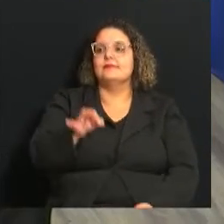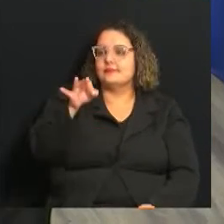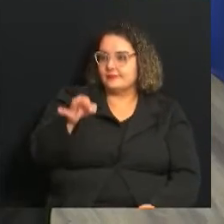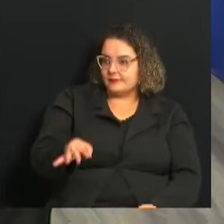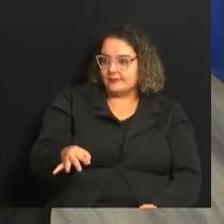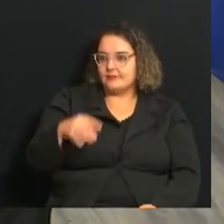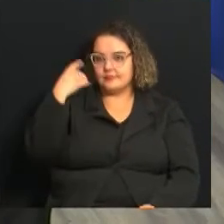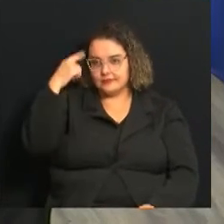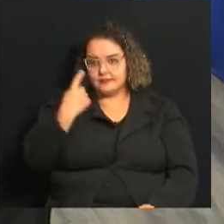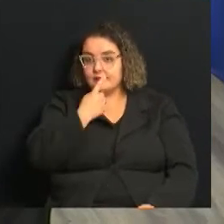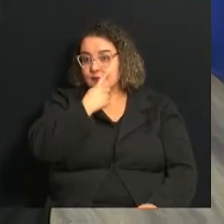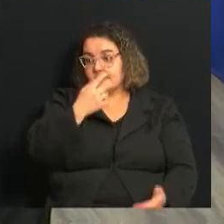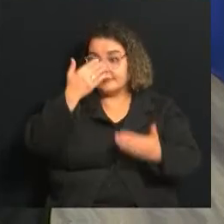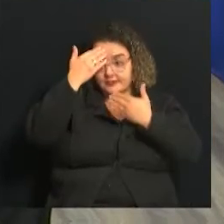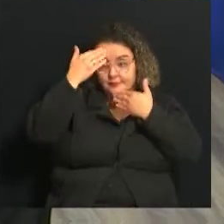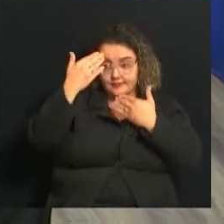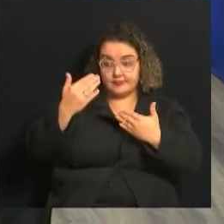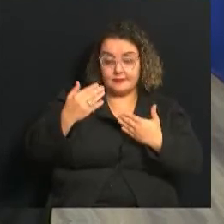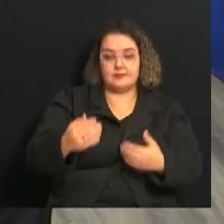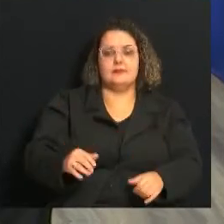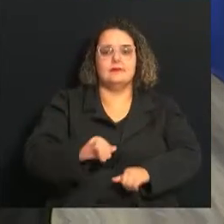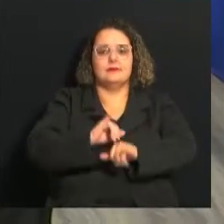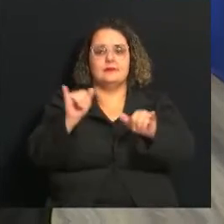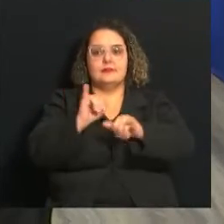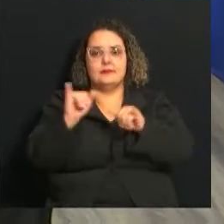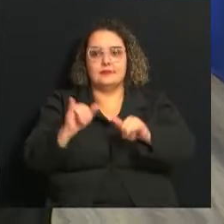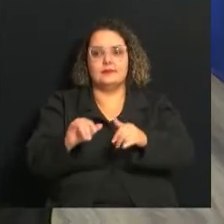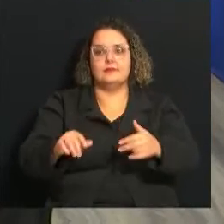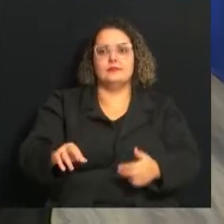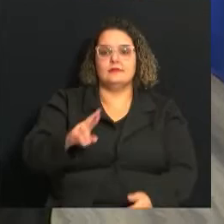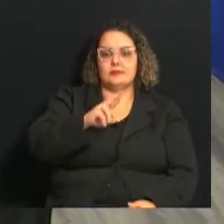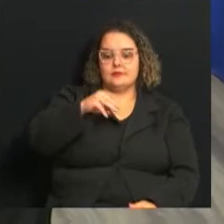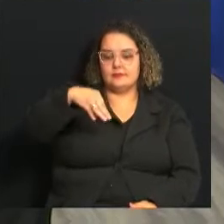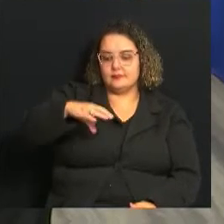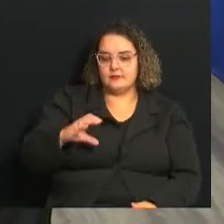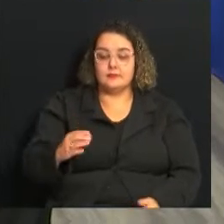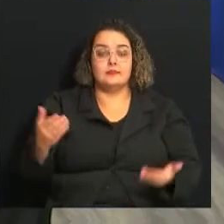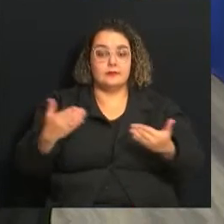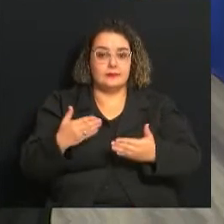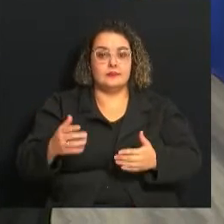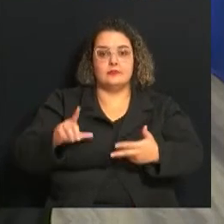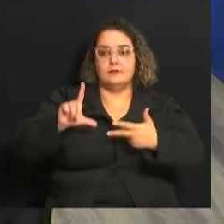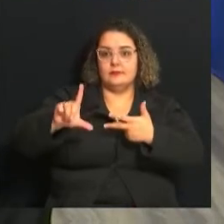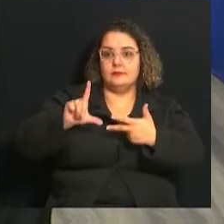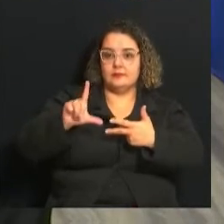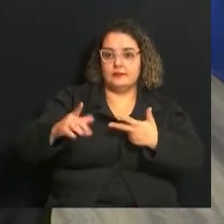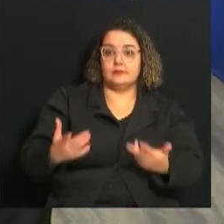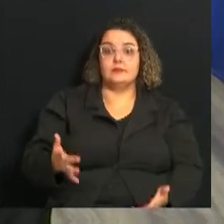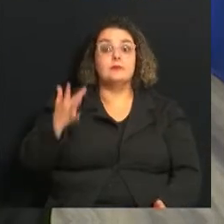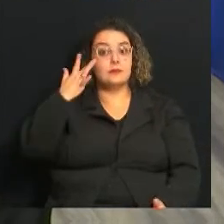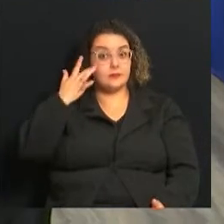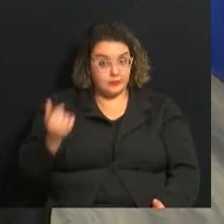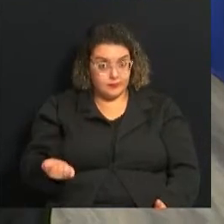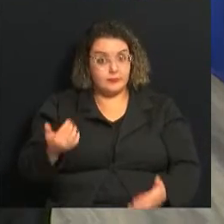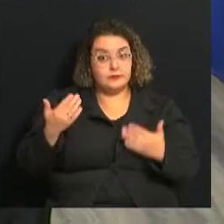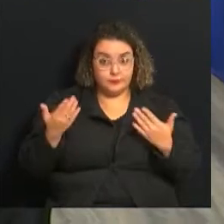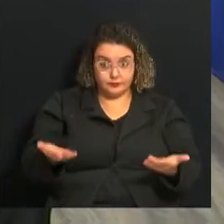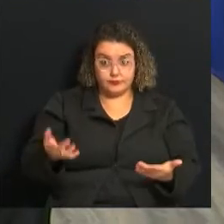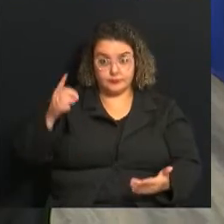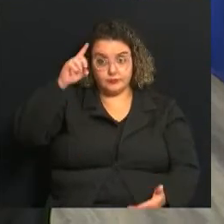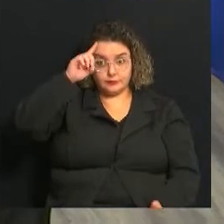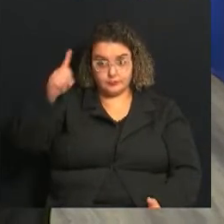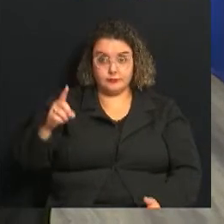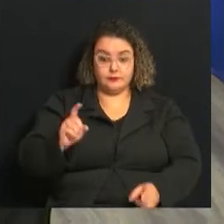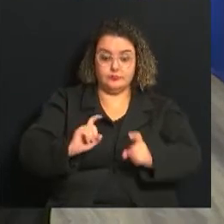Abreu, muito obrigado pelas notícias da Metrópole de Campinas, agora do Legislativo, e amanhã, portanto, dia de